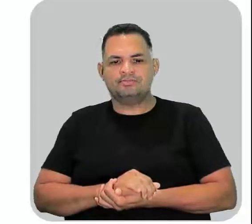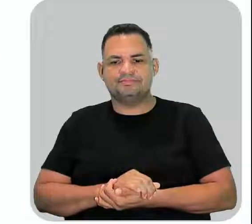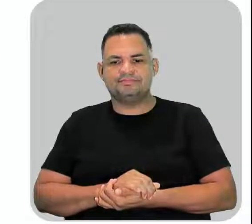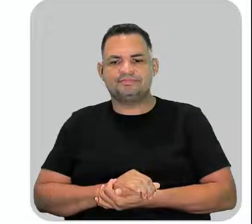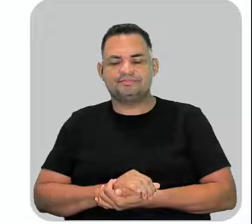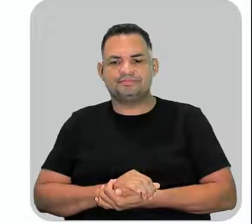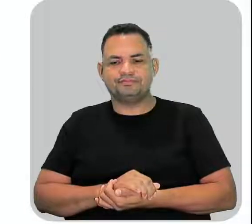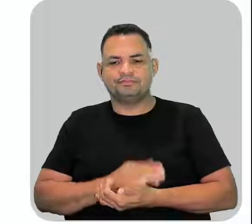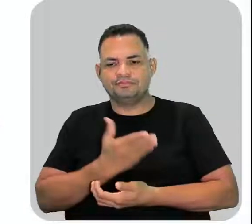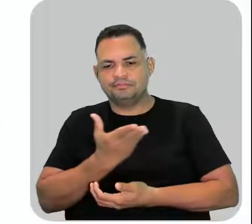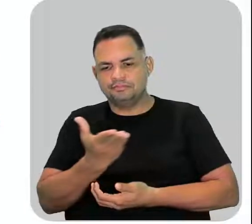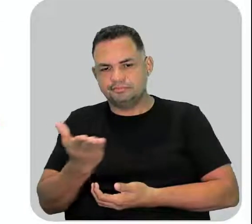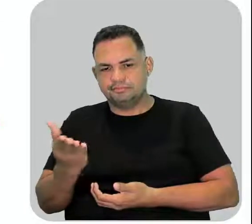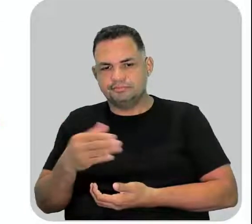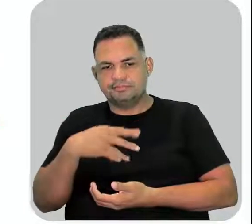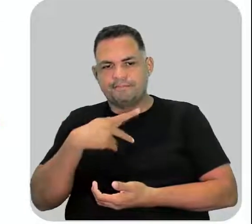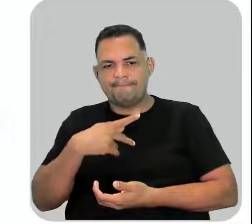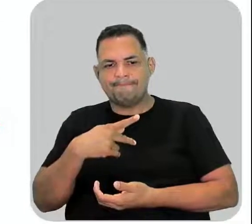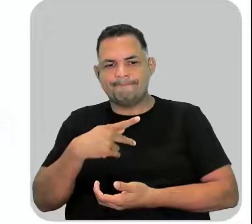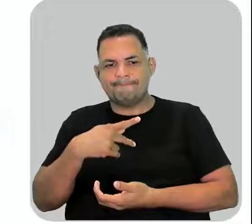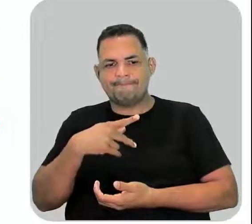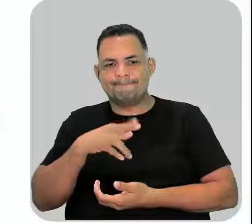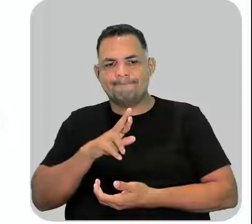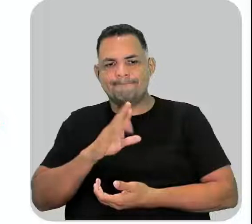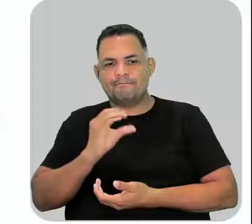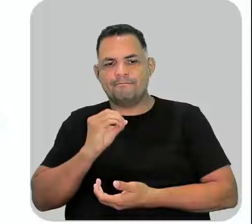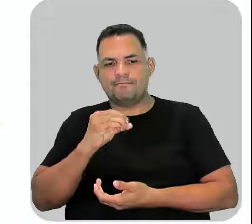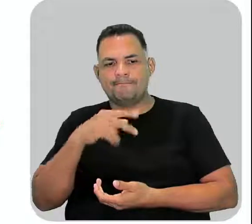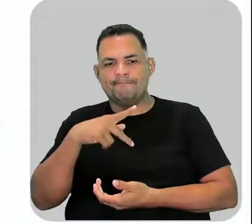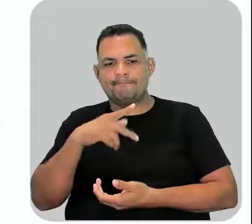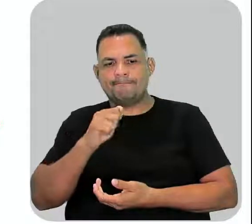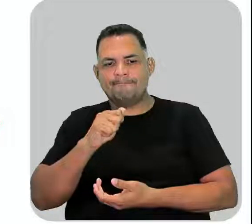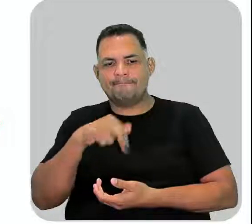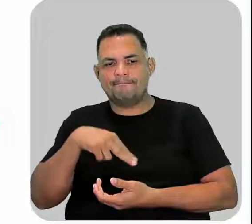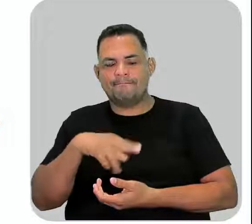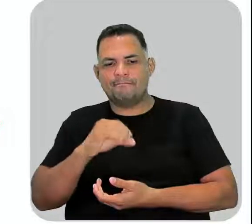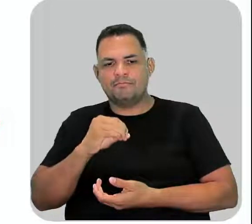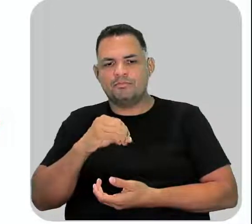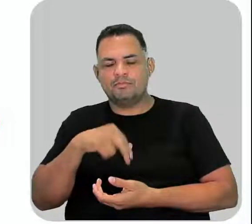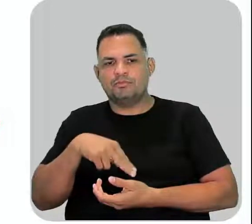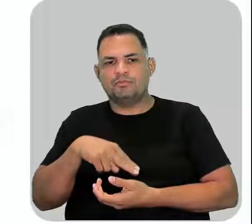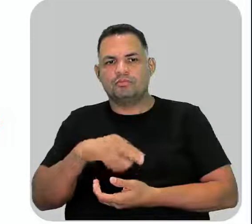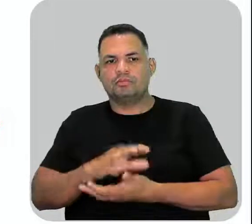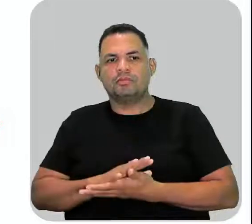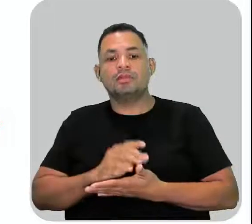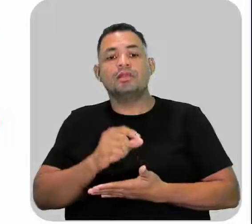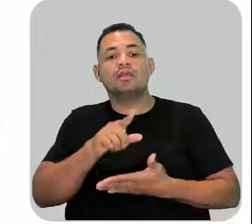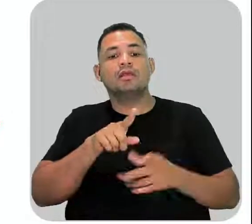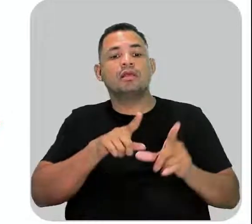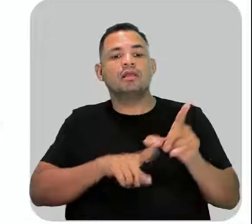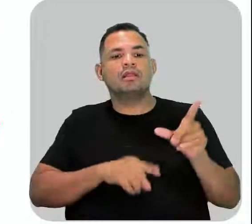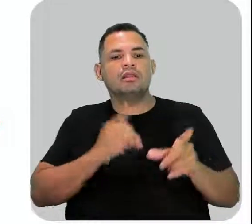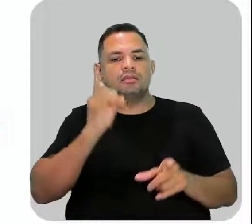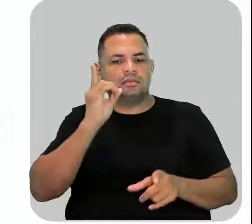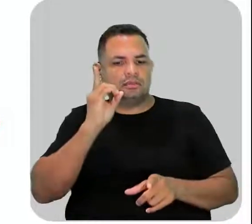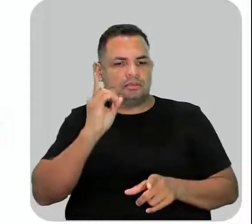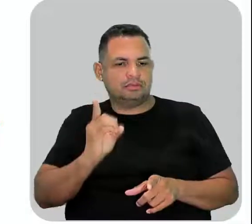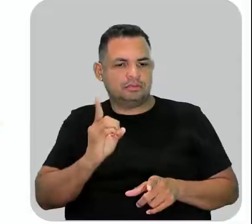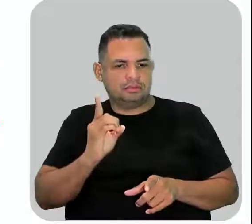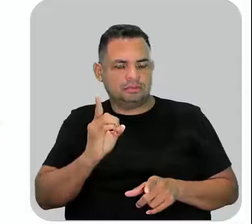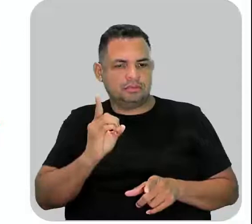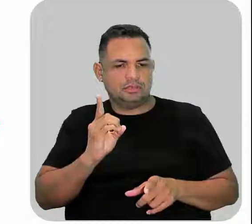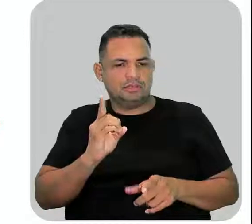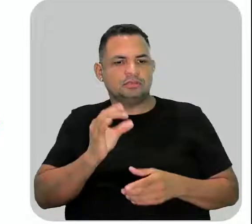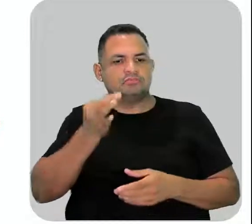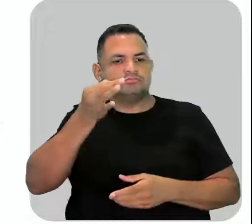propanona. Que nesse caso aqui é a alternativa D, a resposta correta para